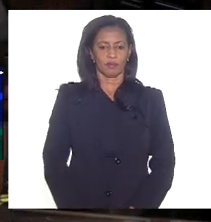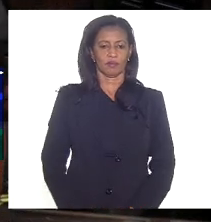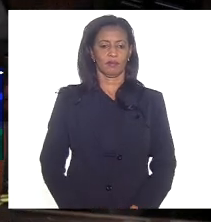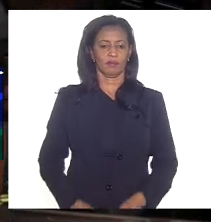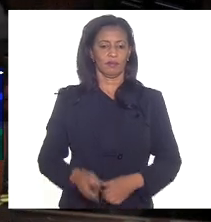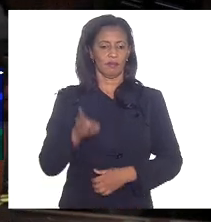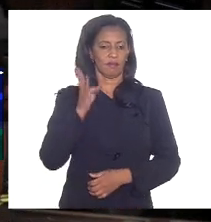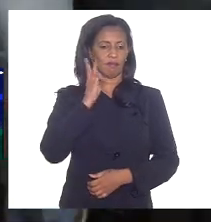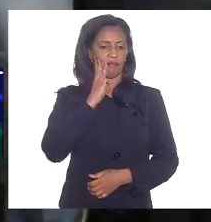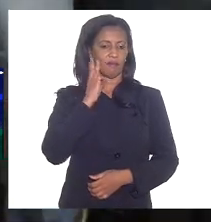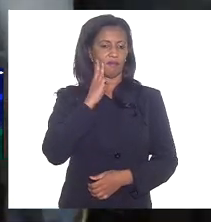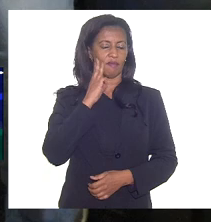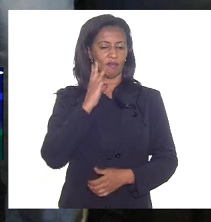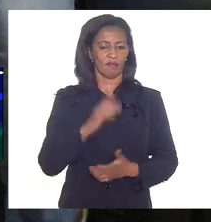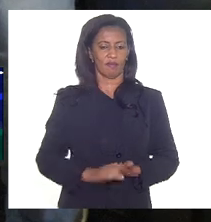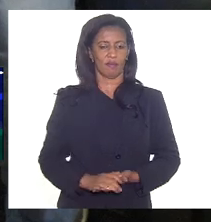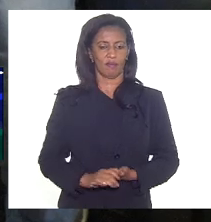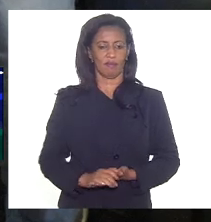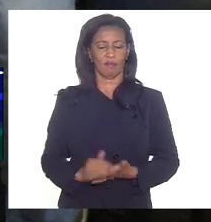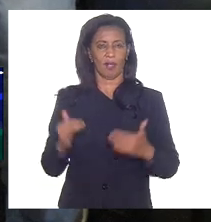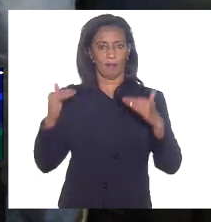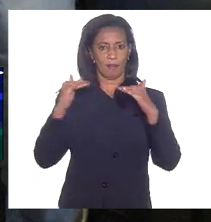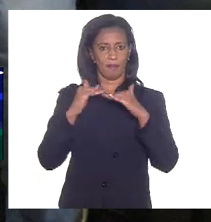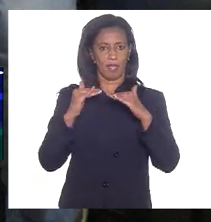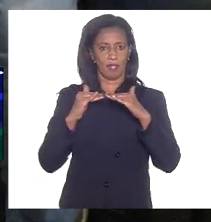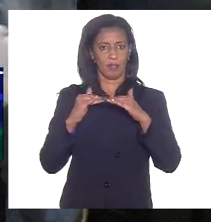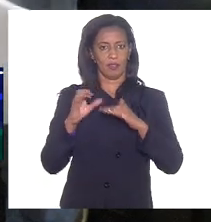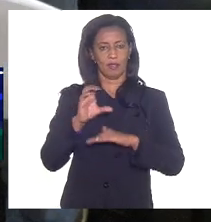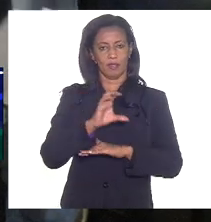Deputado Valdeque. A Comissão de Economia acompanha o parecer da CCJ.